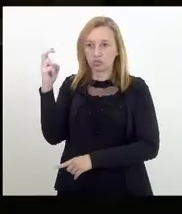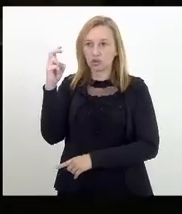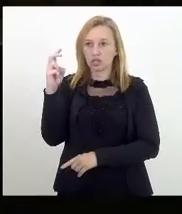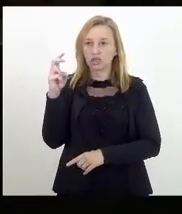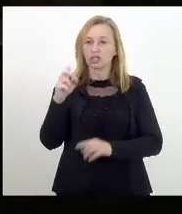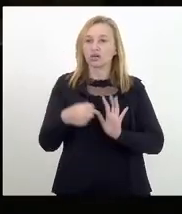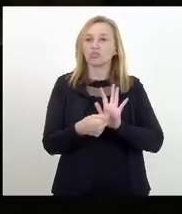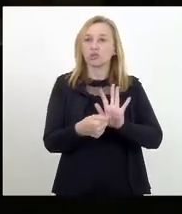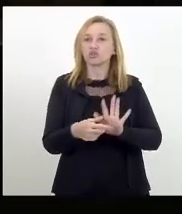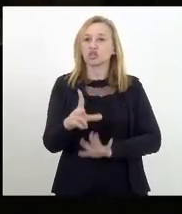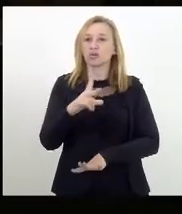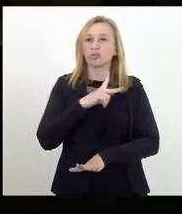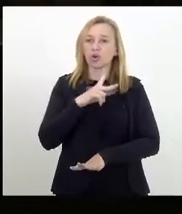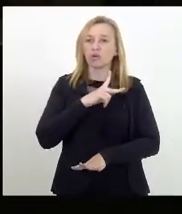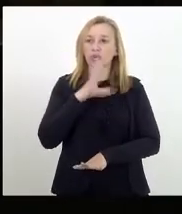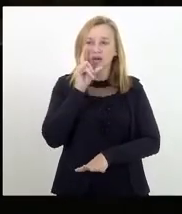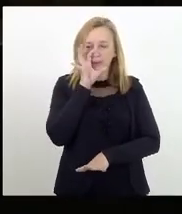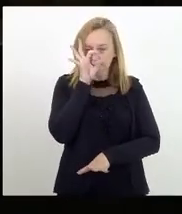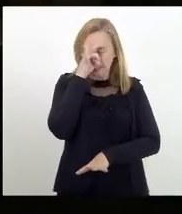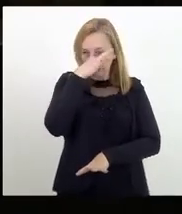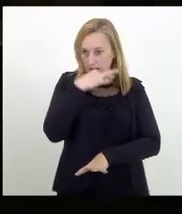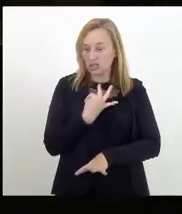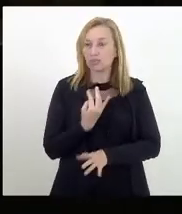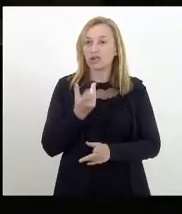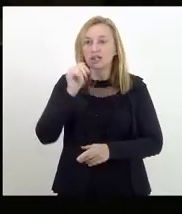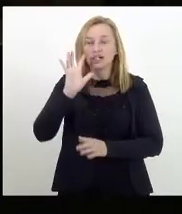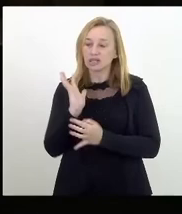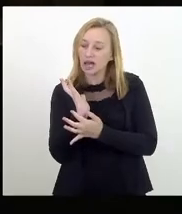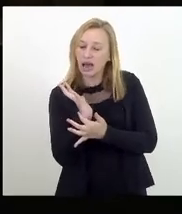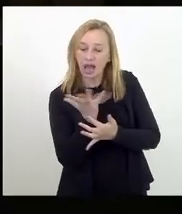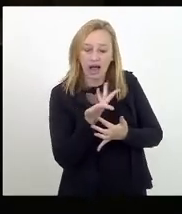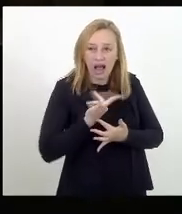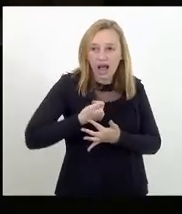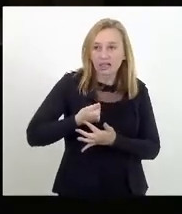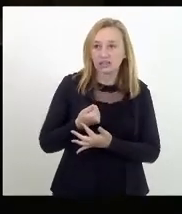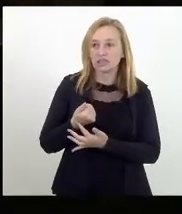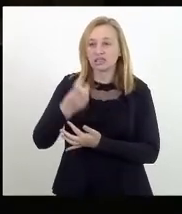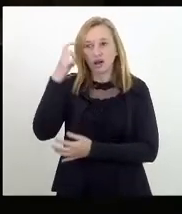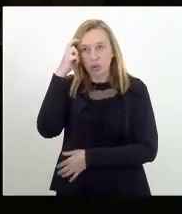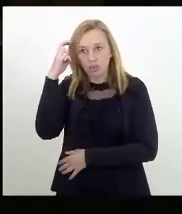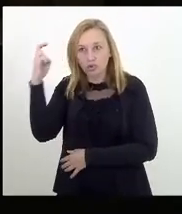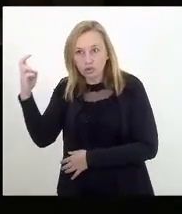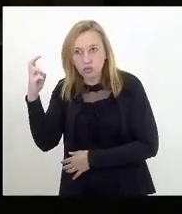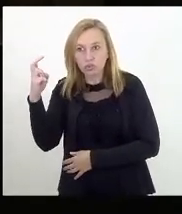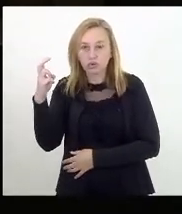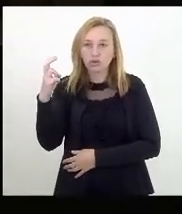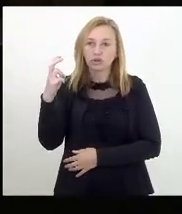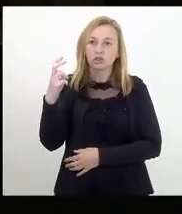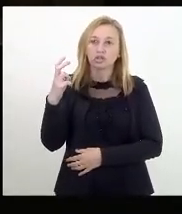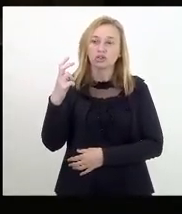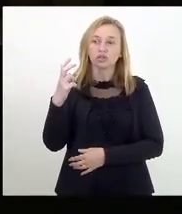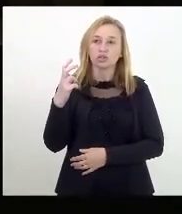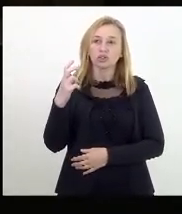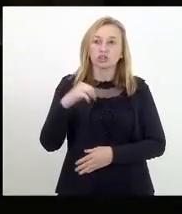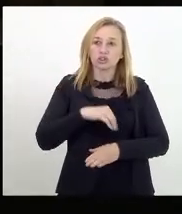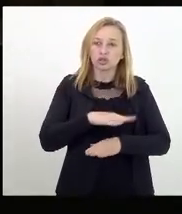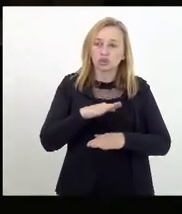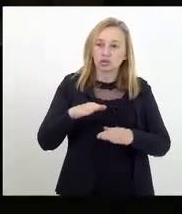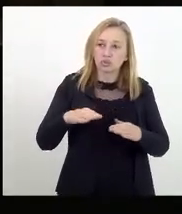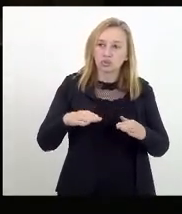a própria existência da arte da cultura e dos agentes e gestores